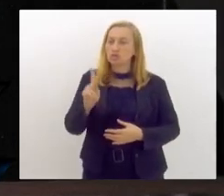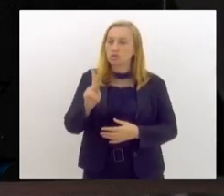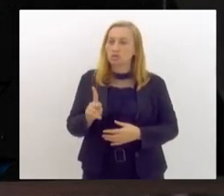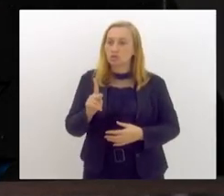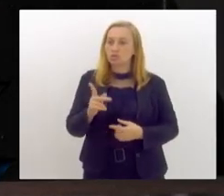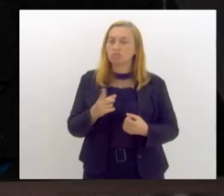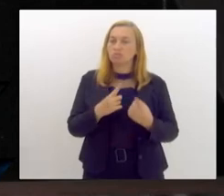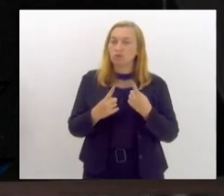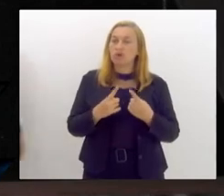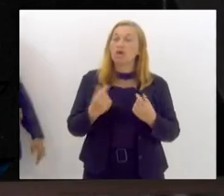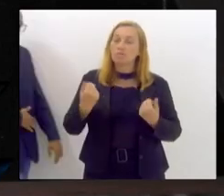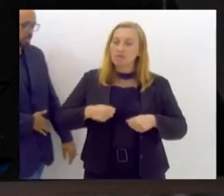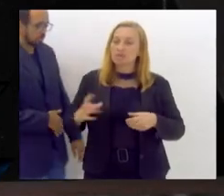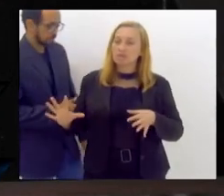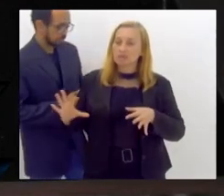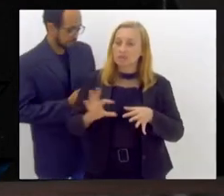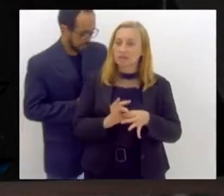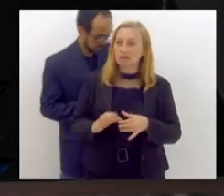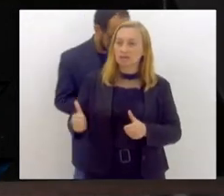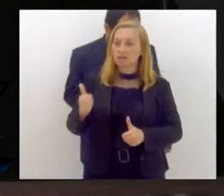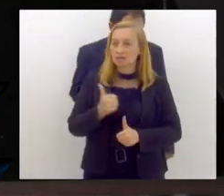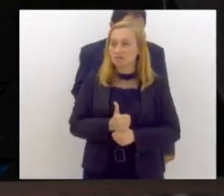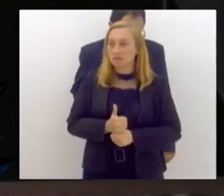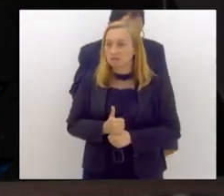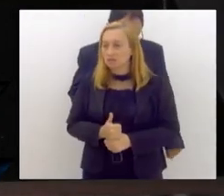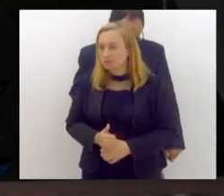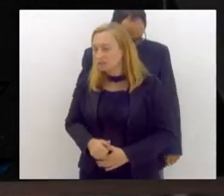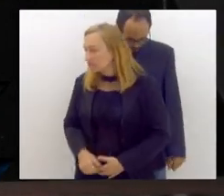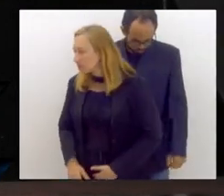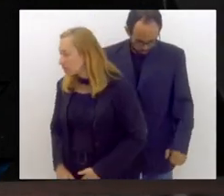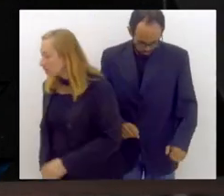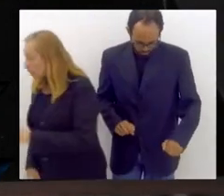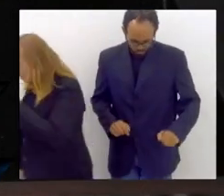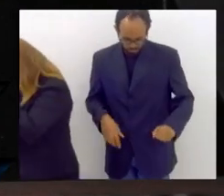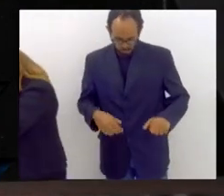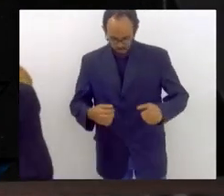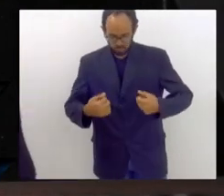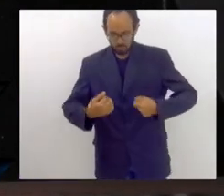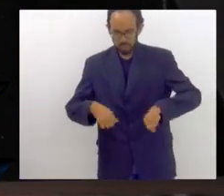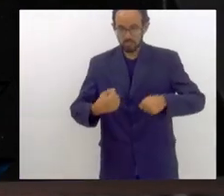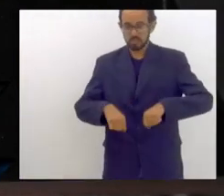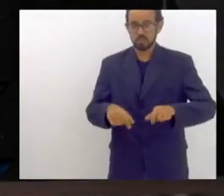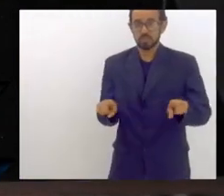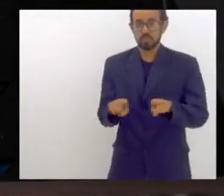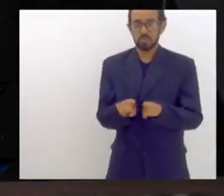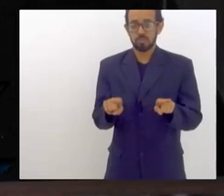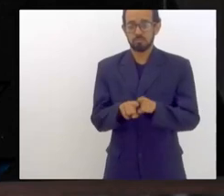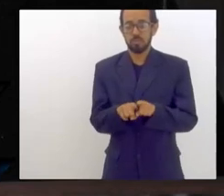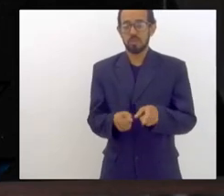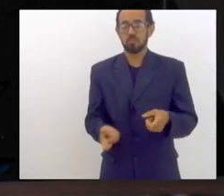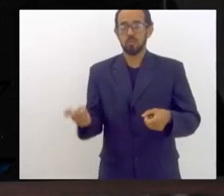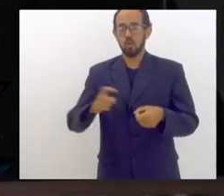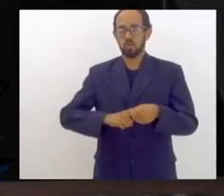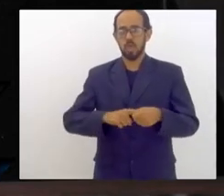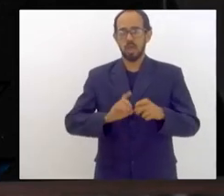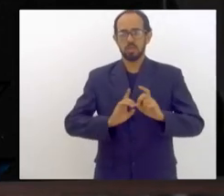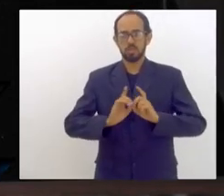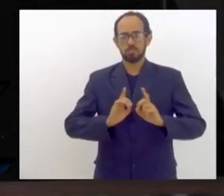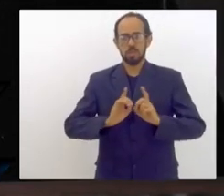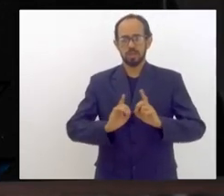é preciso ligar, interligar a cidade como um todo. É preciso também retomar o debate sobre a linha 3 do